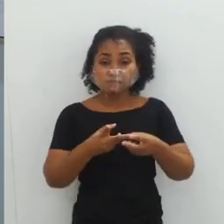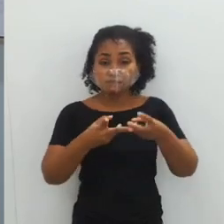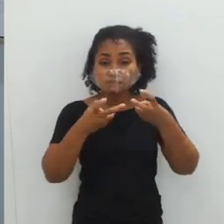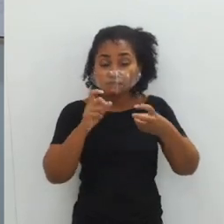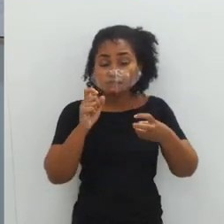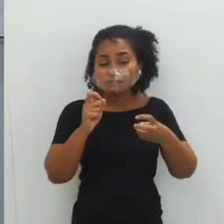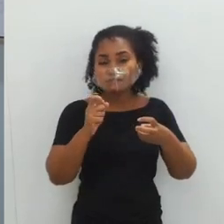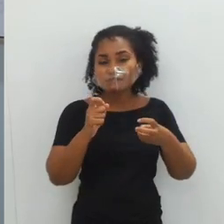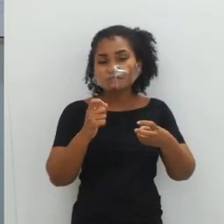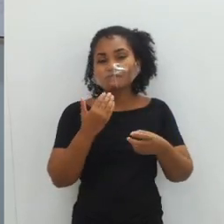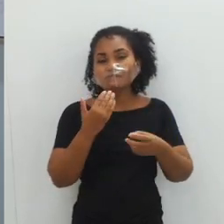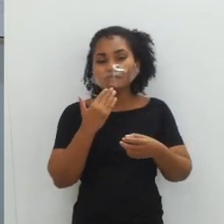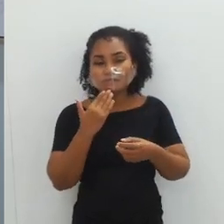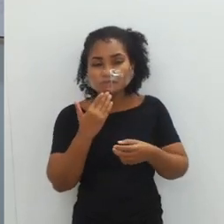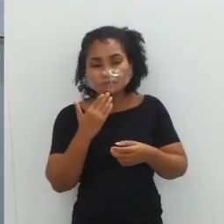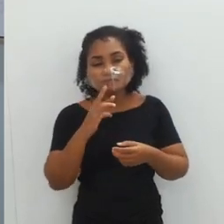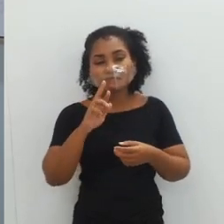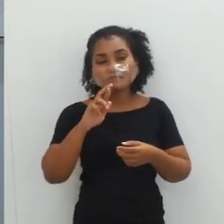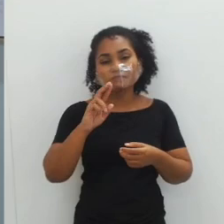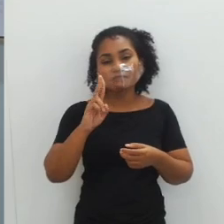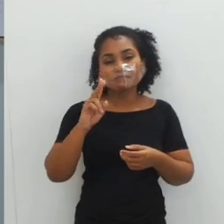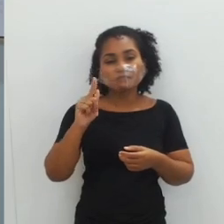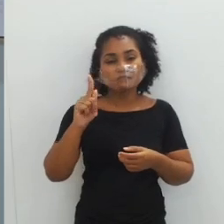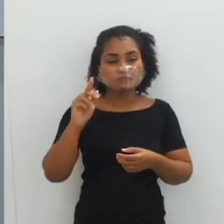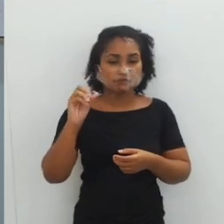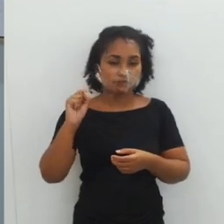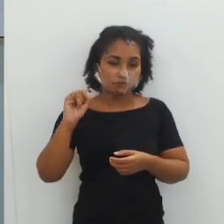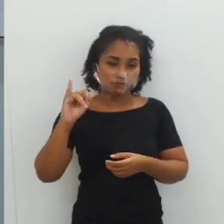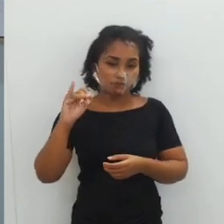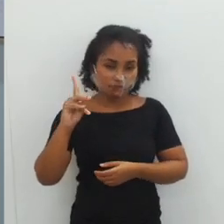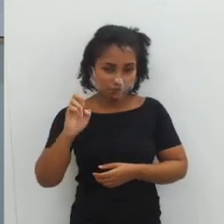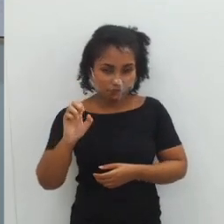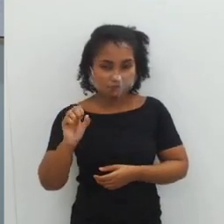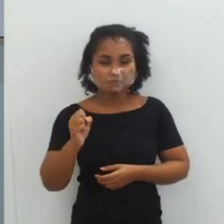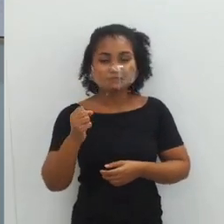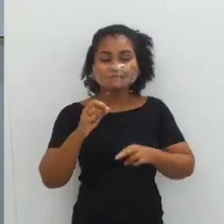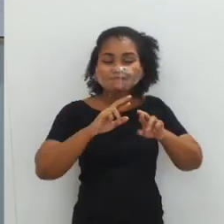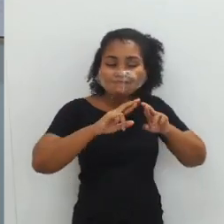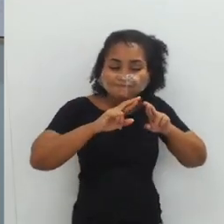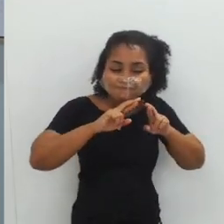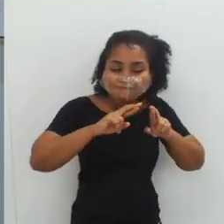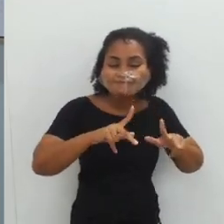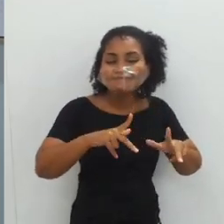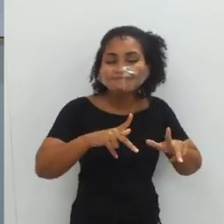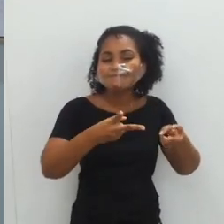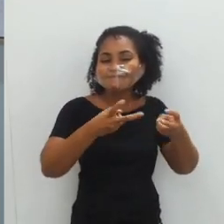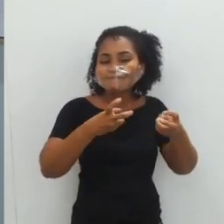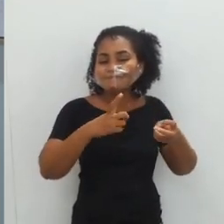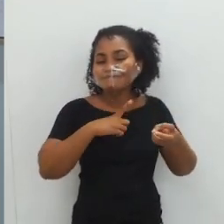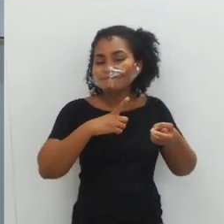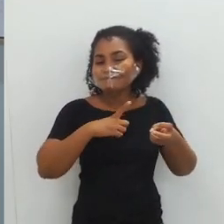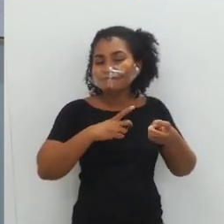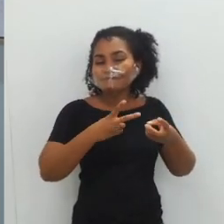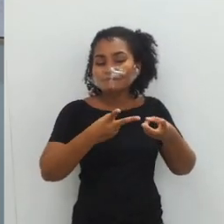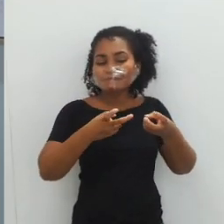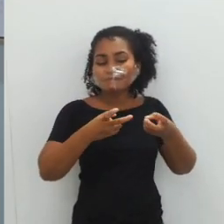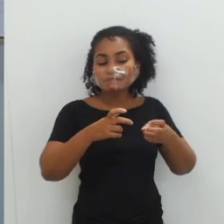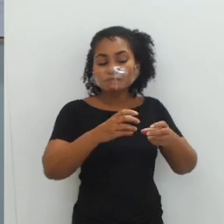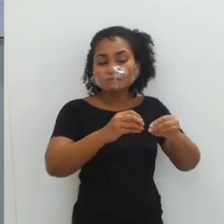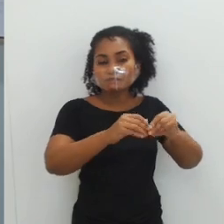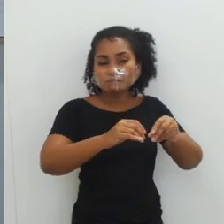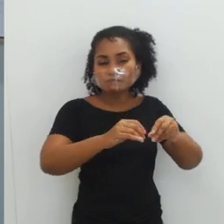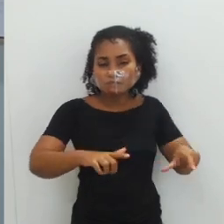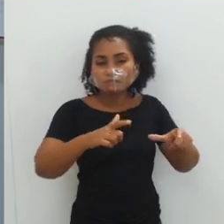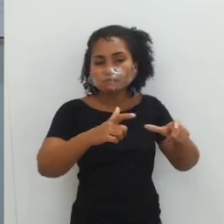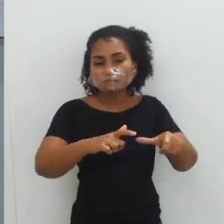essas rugosidades espaciais, essas diferenças, né? A gente percebe nos territórios, a gente